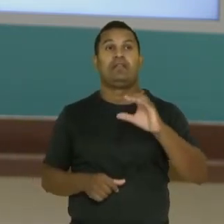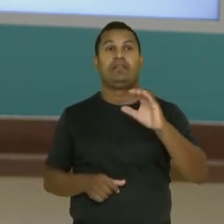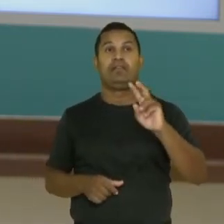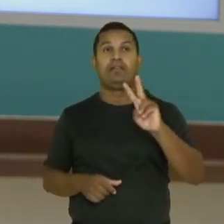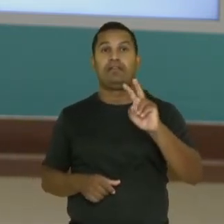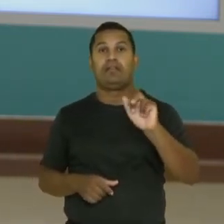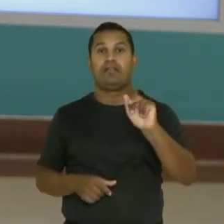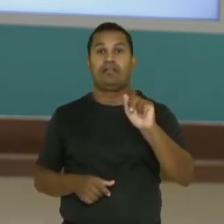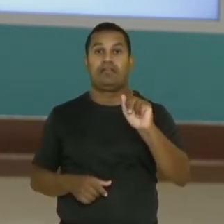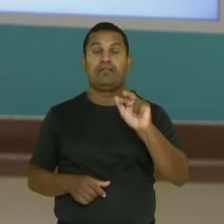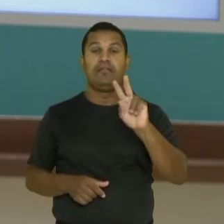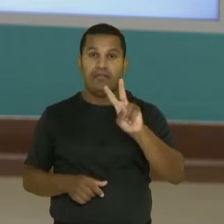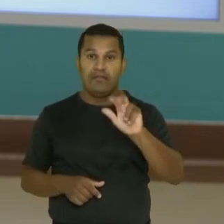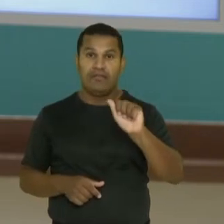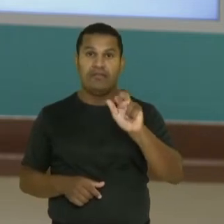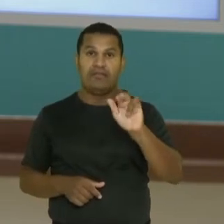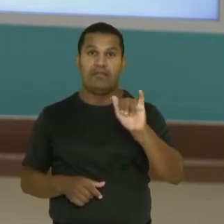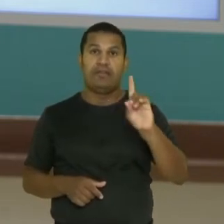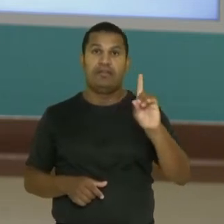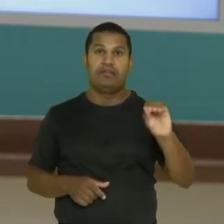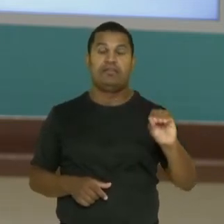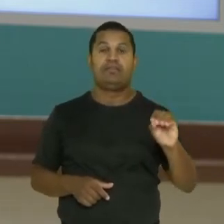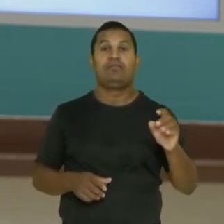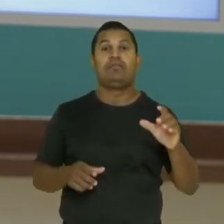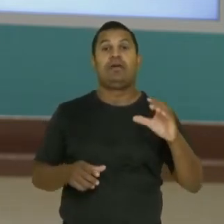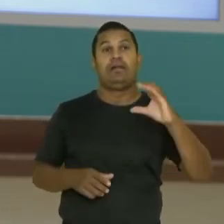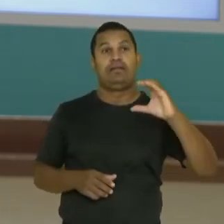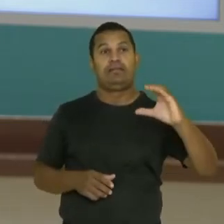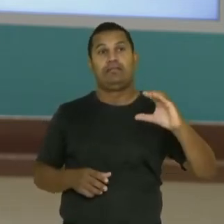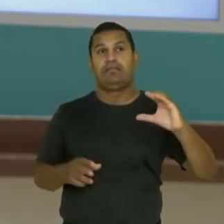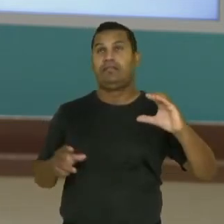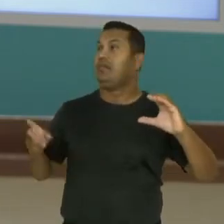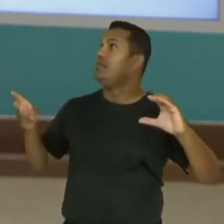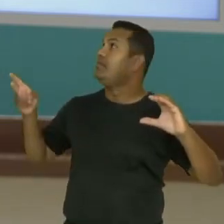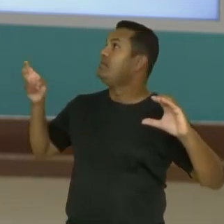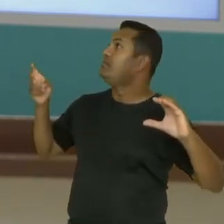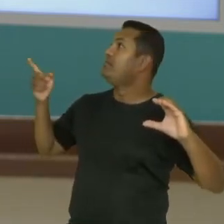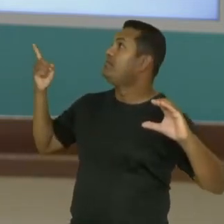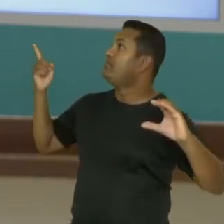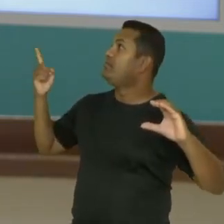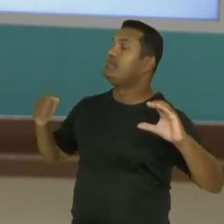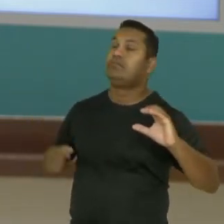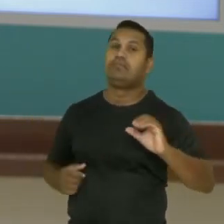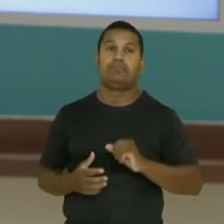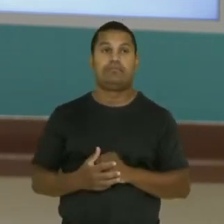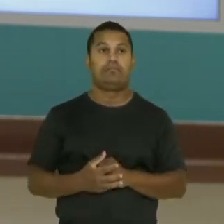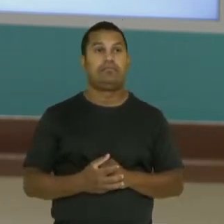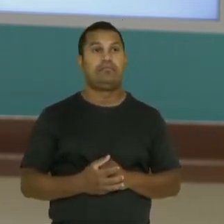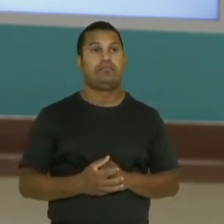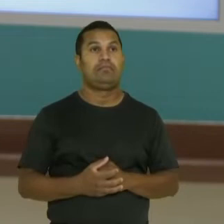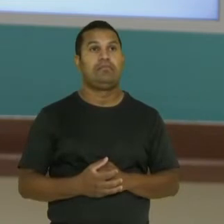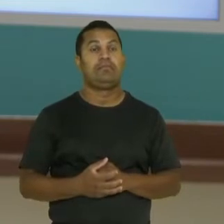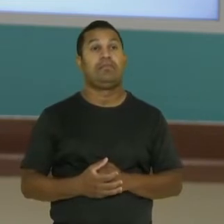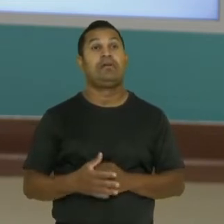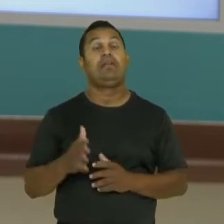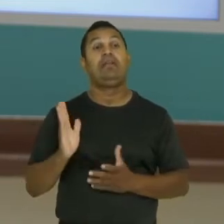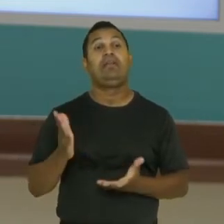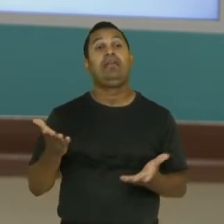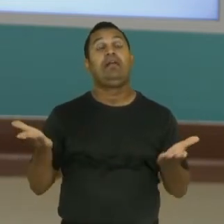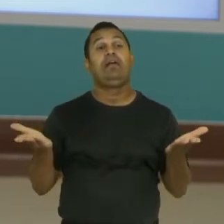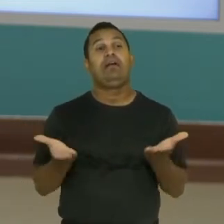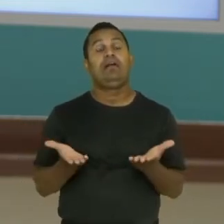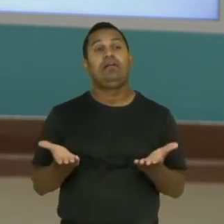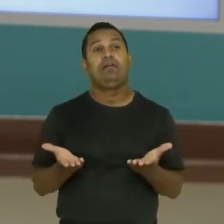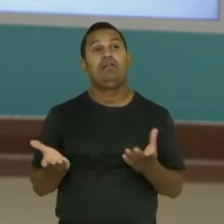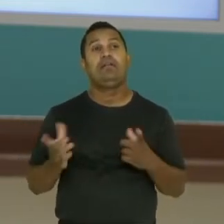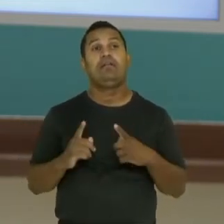né? Então, lá dentro, lá você consegue visualizar aonde está este parâmetro. E quando eu tenho a variação